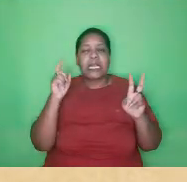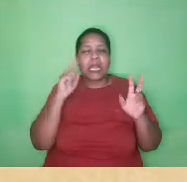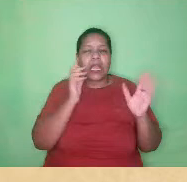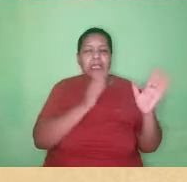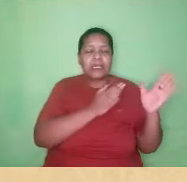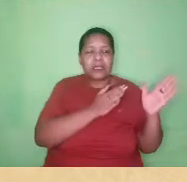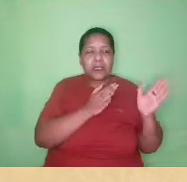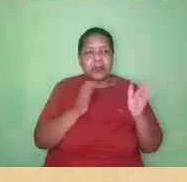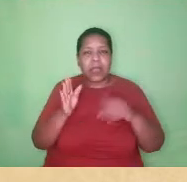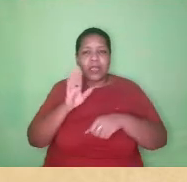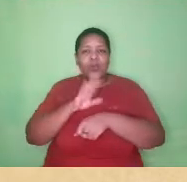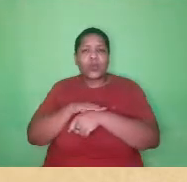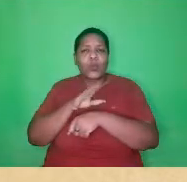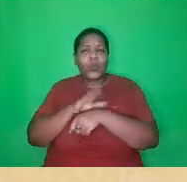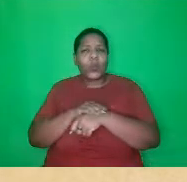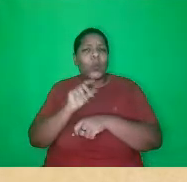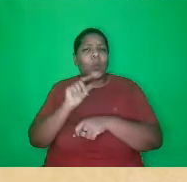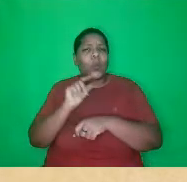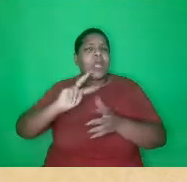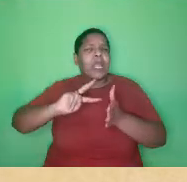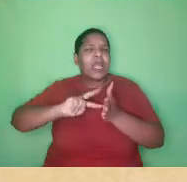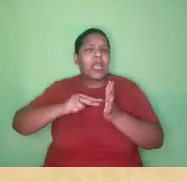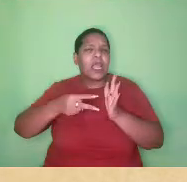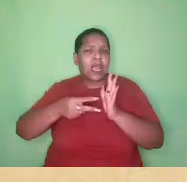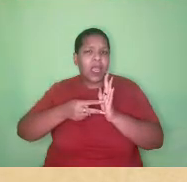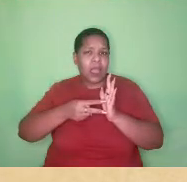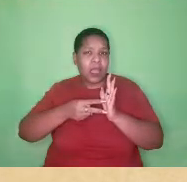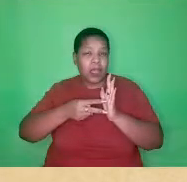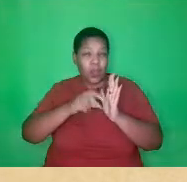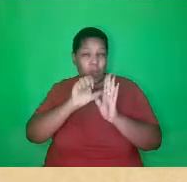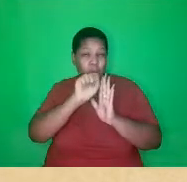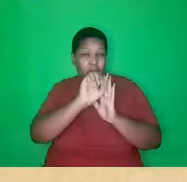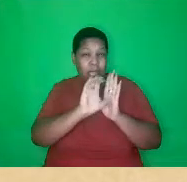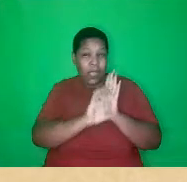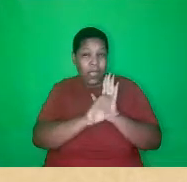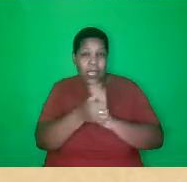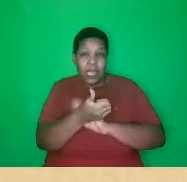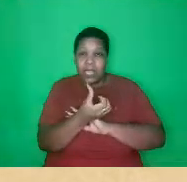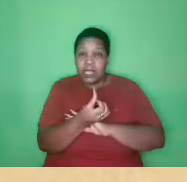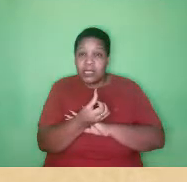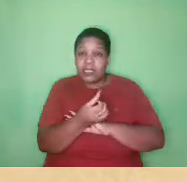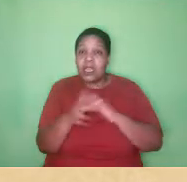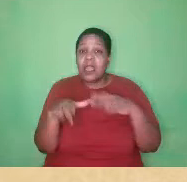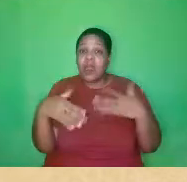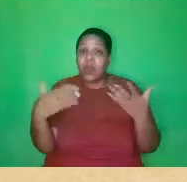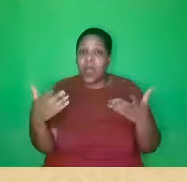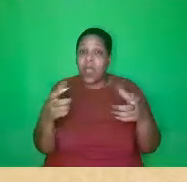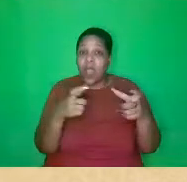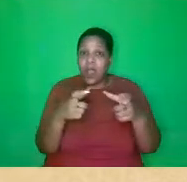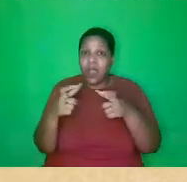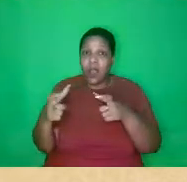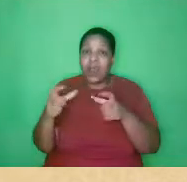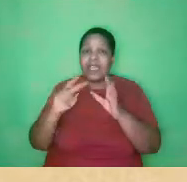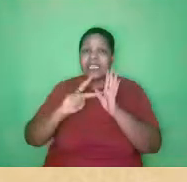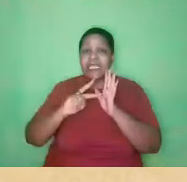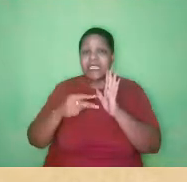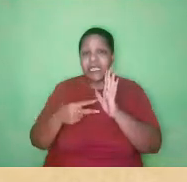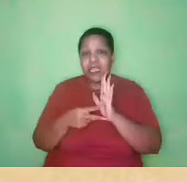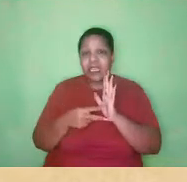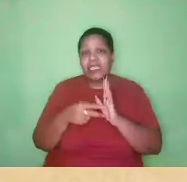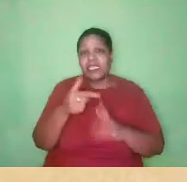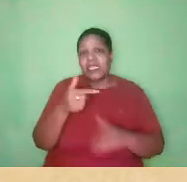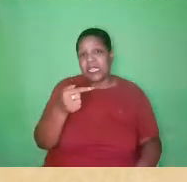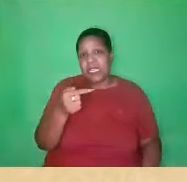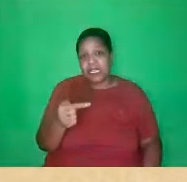que significou a escravidão no século XVI? Em quais locais? O que significou a escravidão no século XVII? Aí um